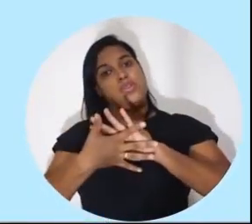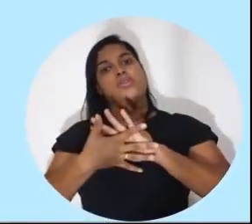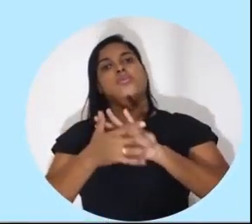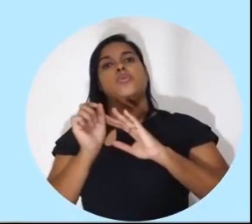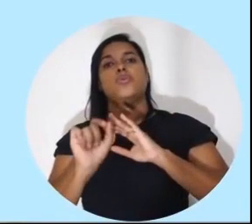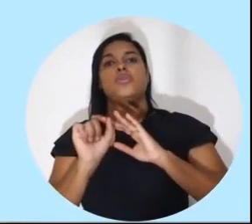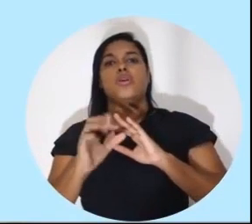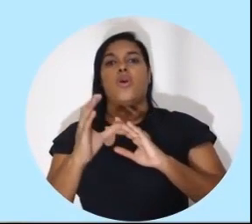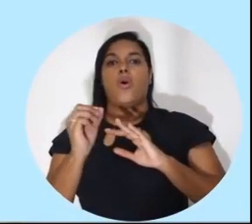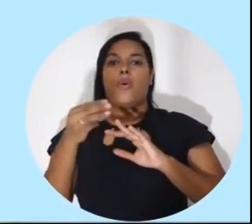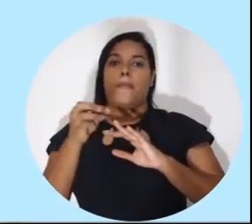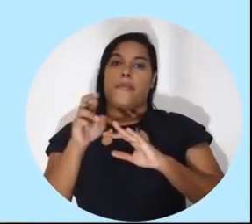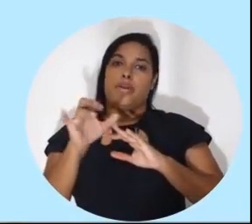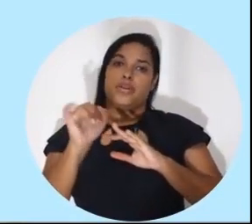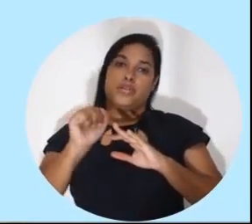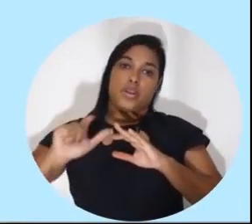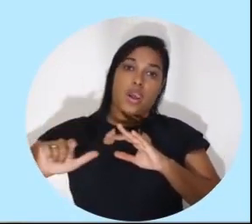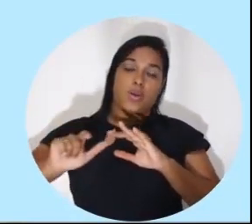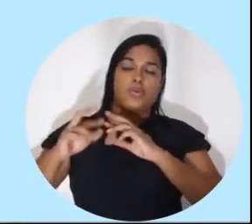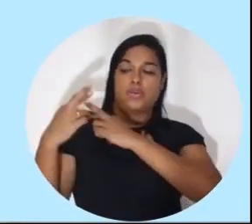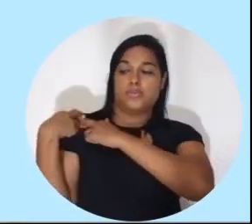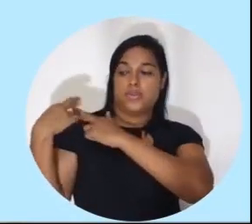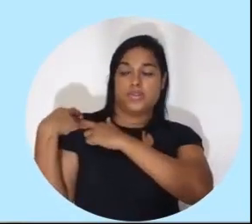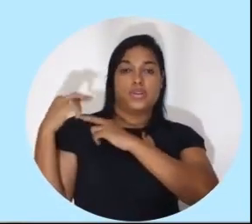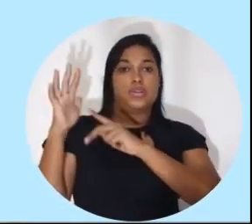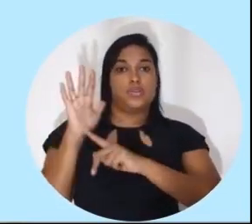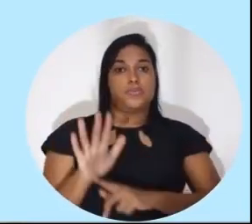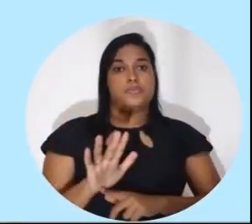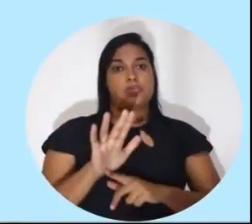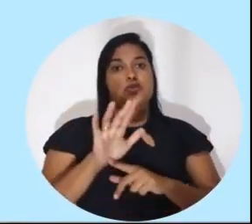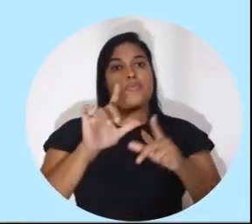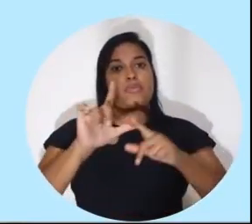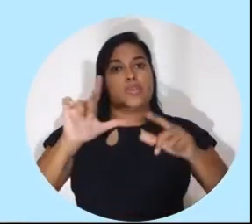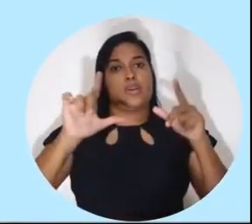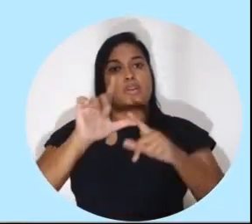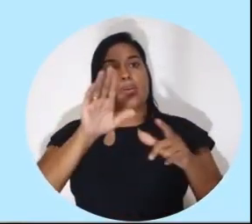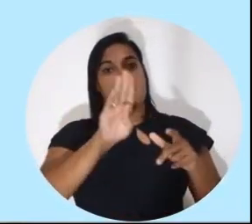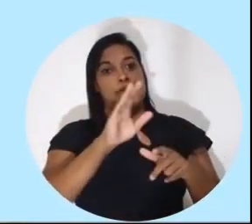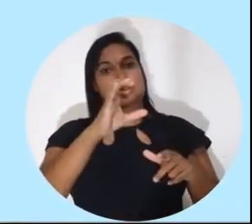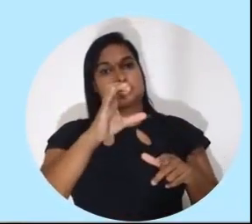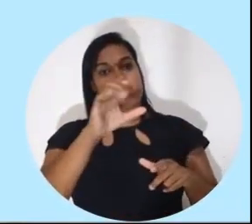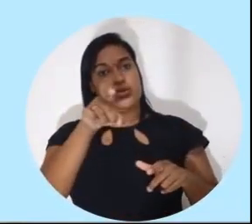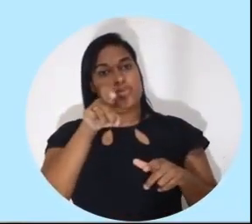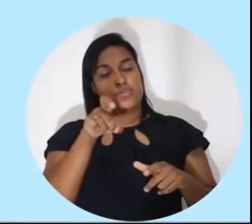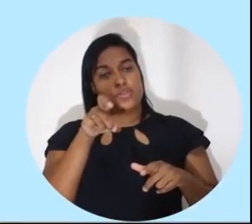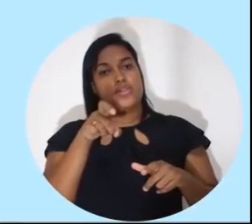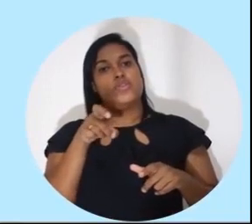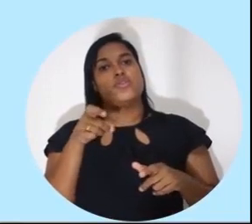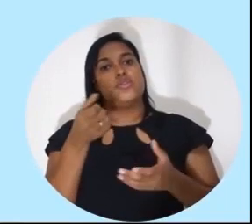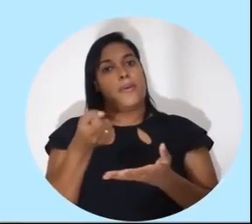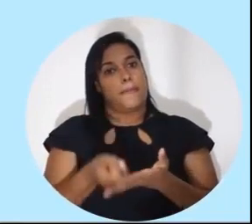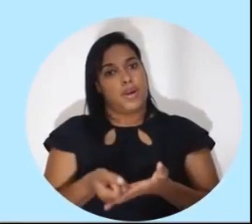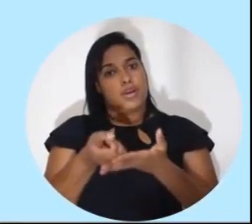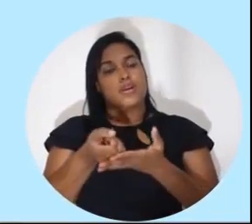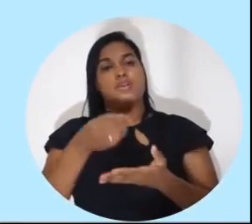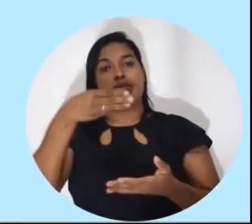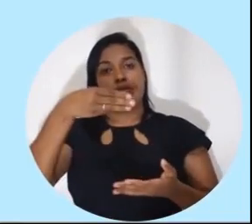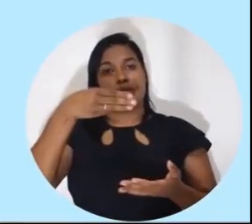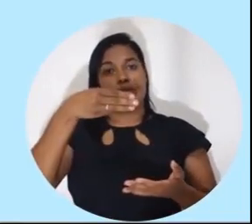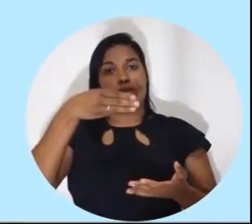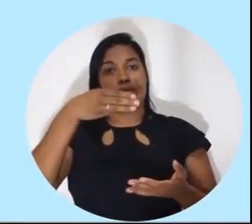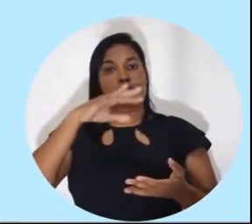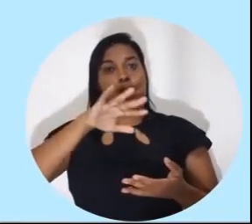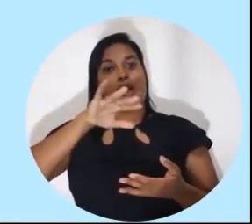balança comercial, representada pelas letras B, C, X a exportação da balança e M